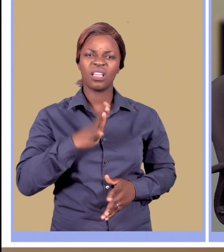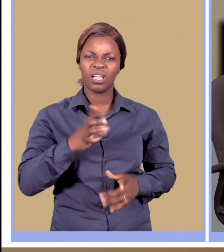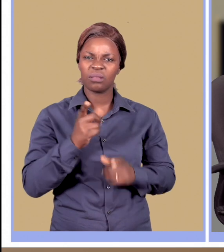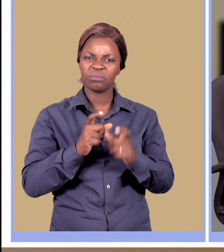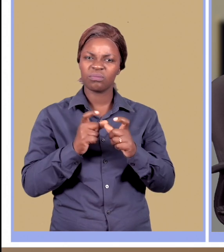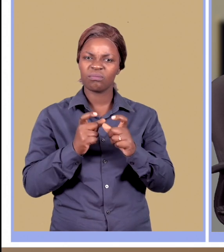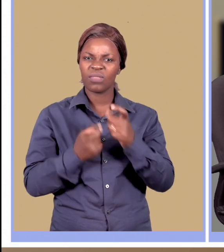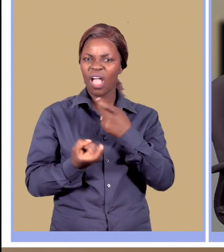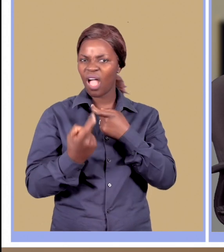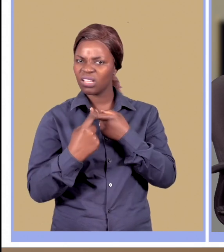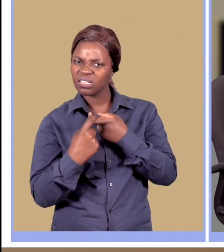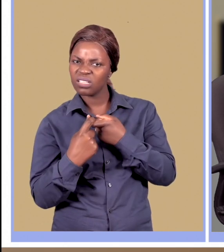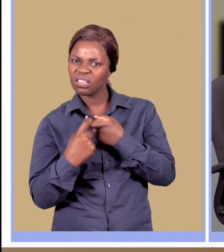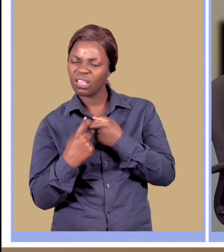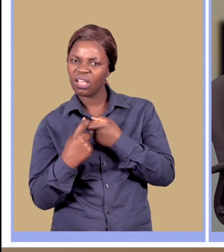Alguma coisa